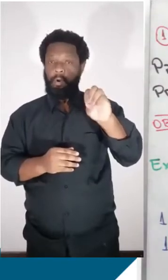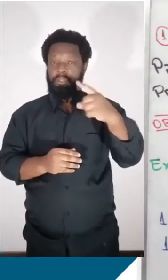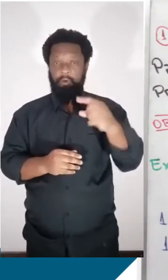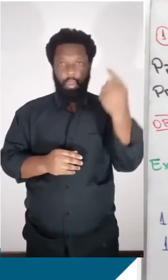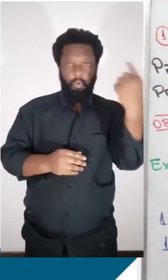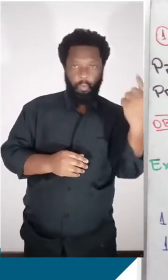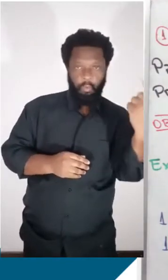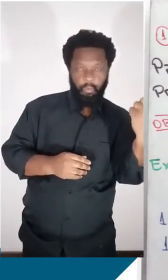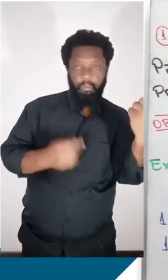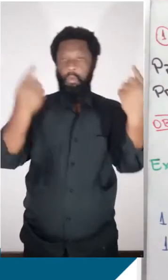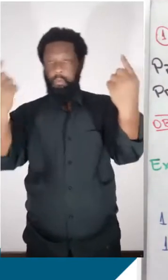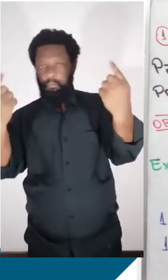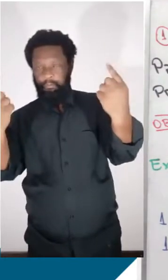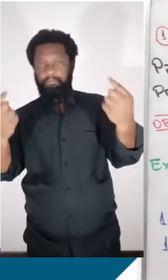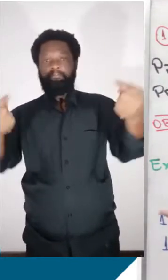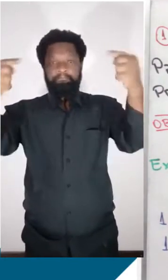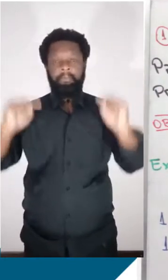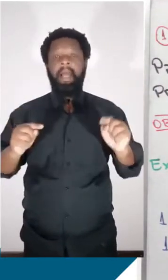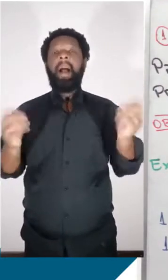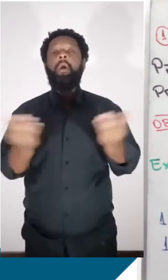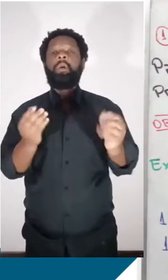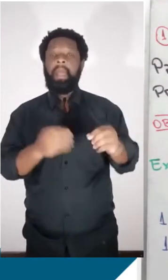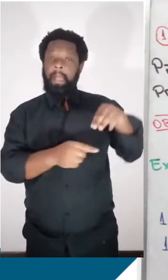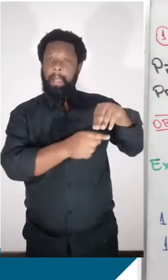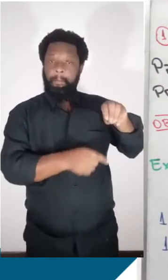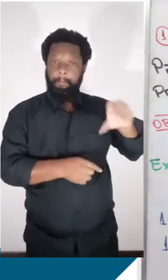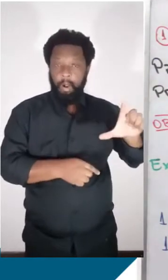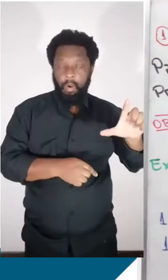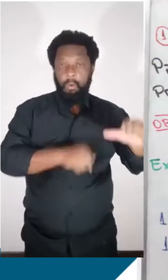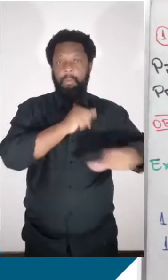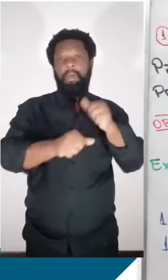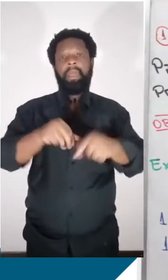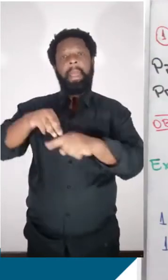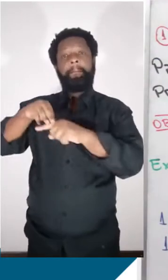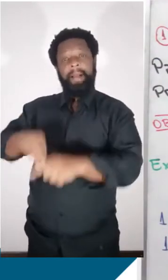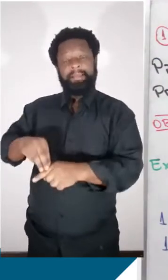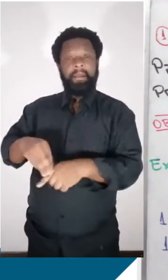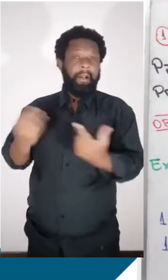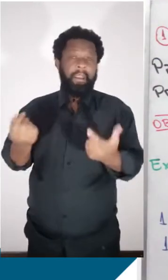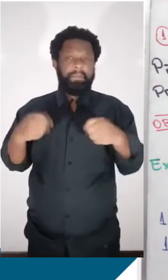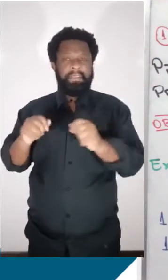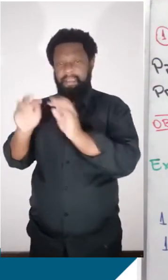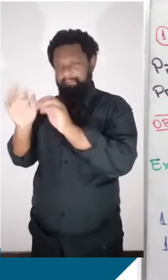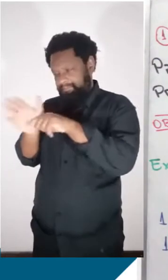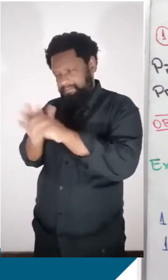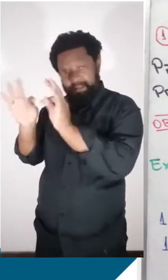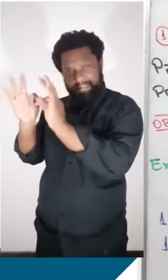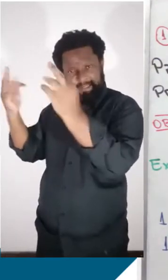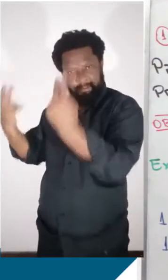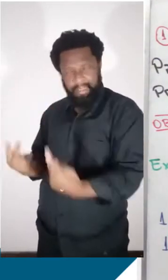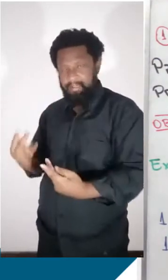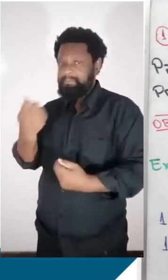1. 1 mol tá para 1 mol. Agora eu vou trocar mol pela massa molar. Nessa questão, nem preciso olhar a tabela periódica que ele me deu.